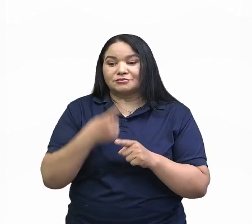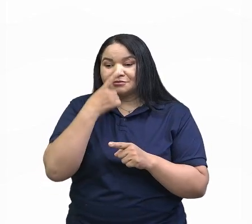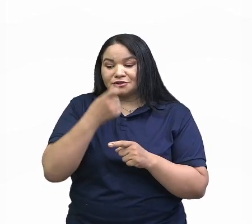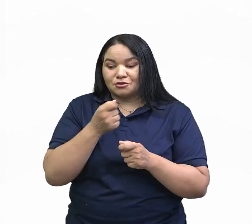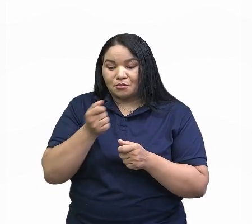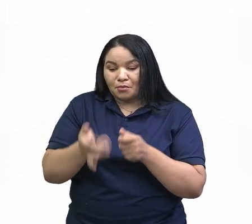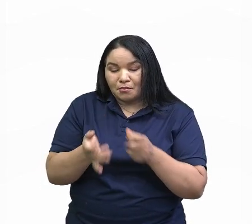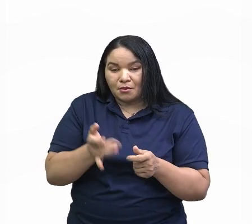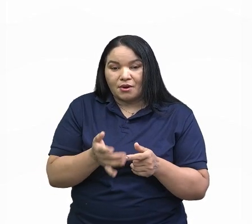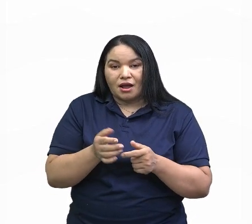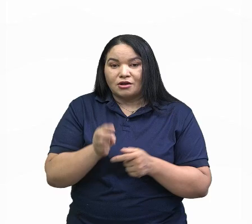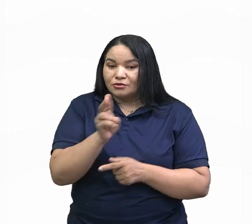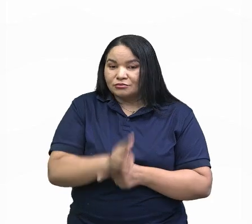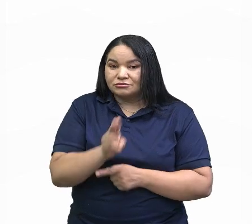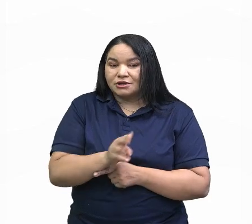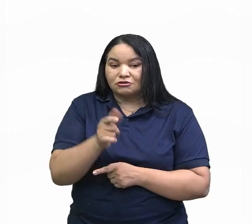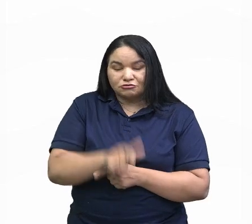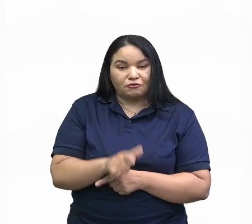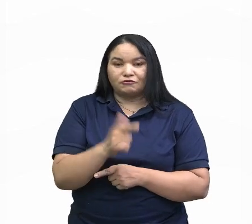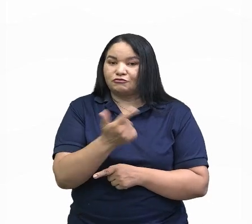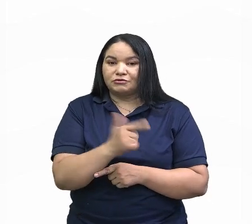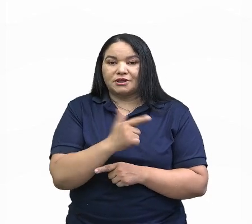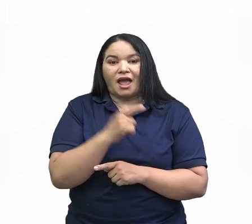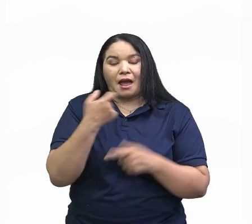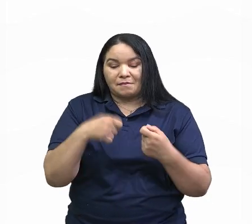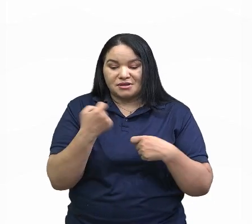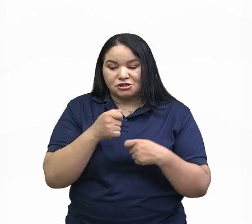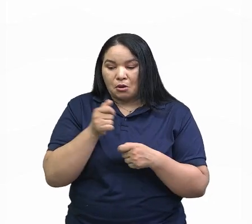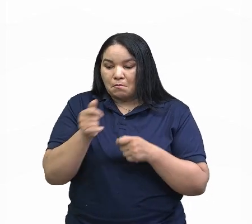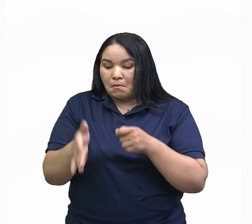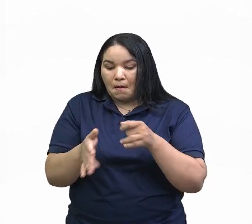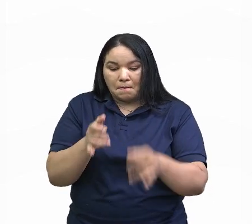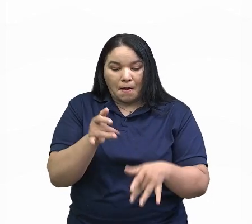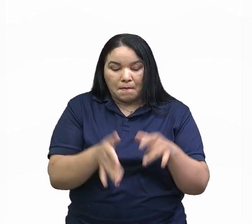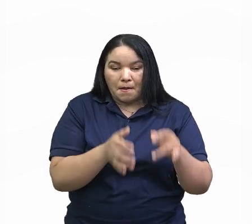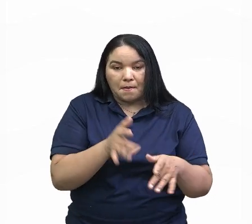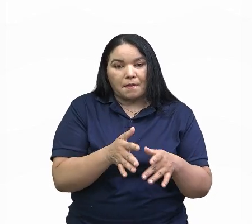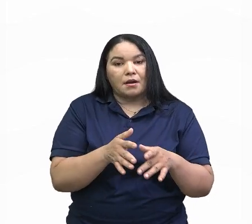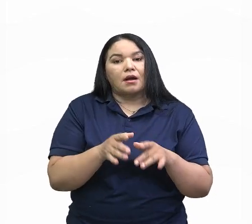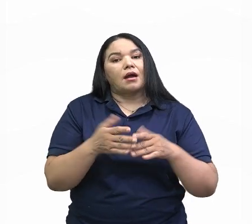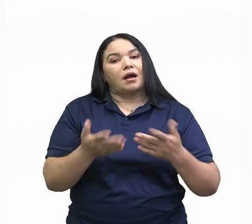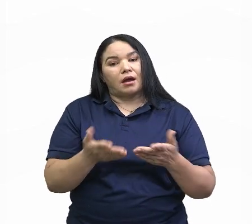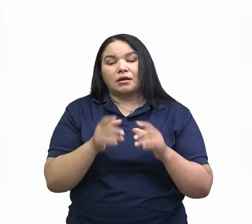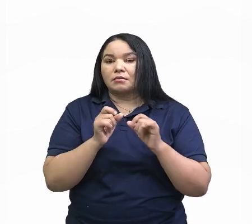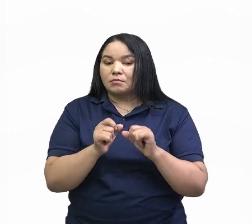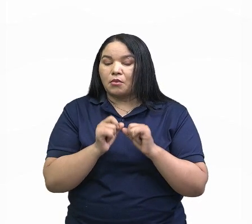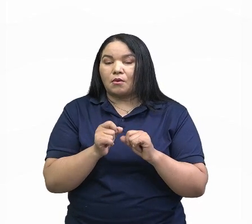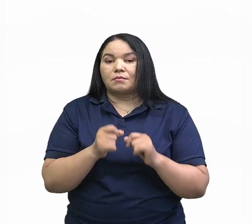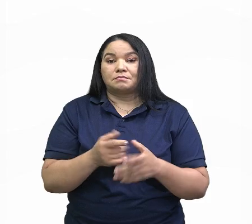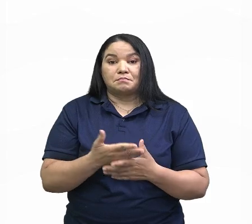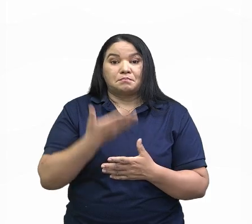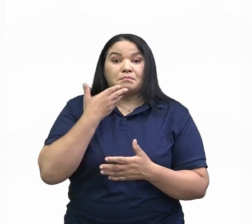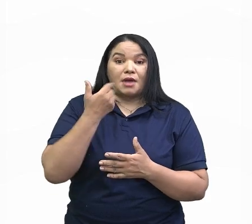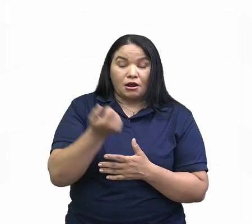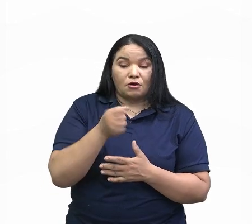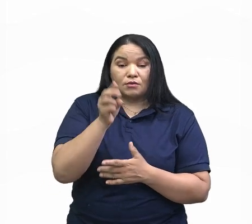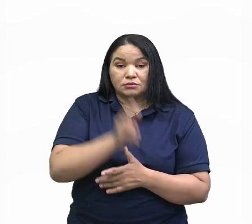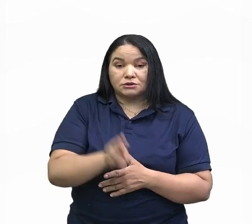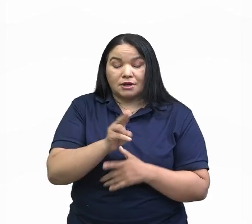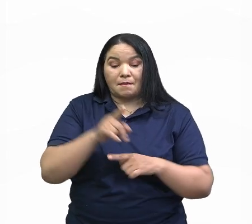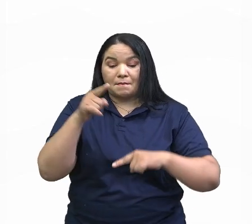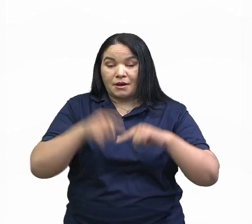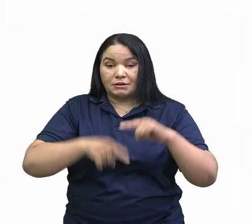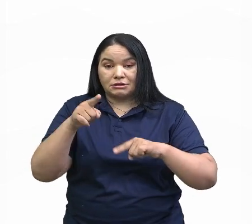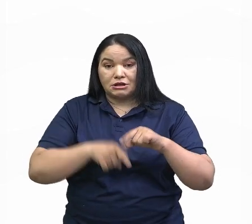vai utilizar isso aí novamente, vai ter que jogar fora. Então, o ideal é você utilizar ali materiais como vidro, plástico, né, que